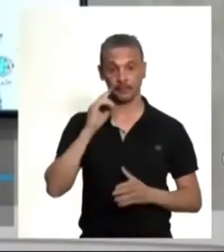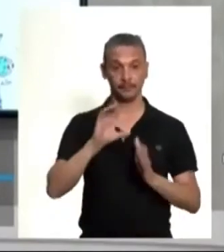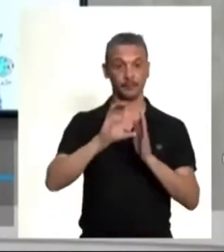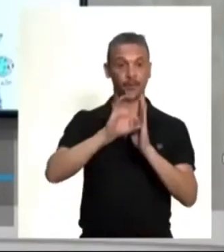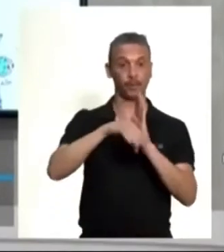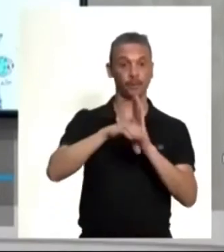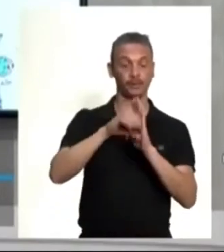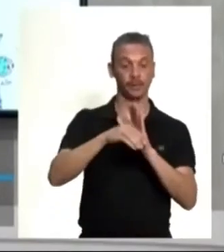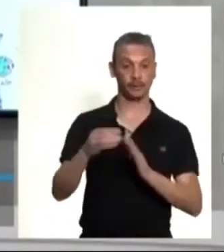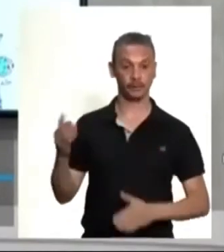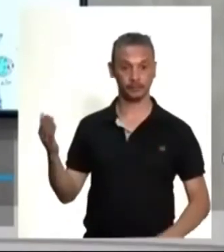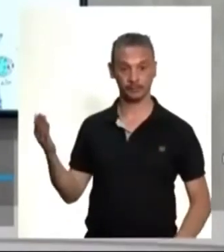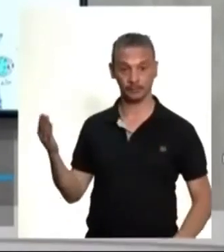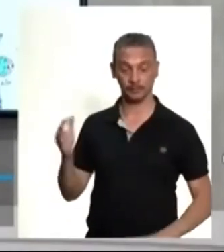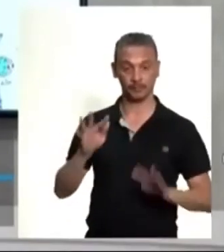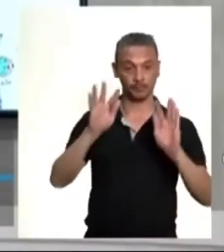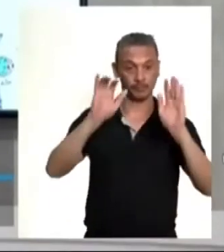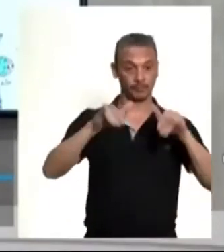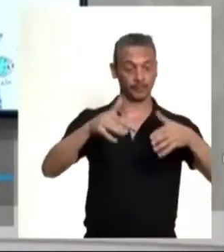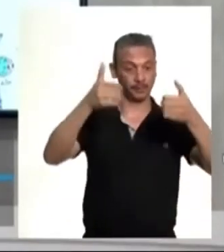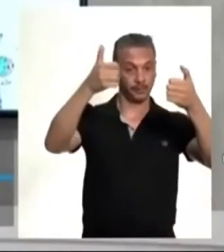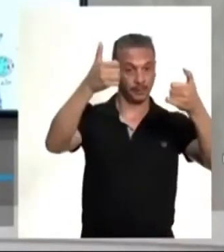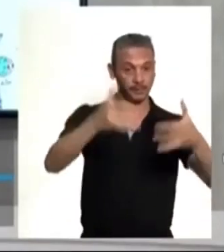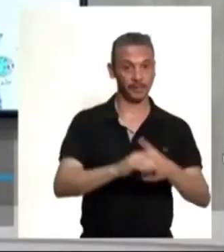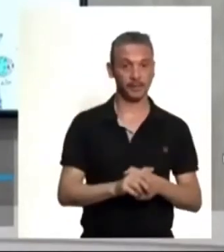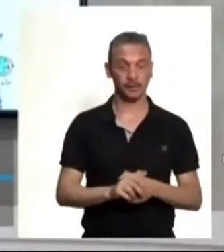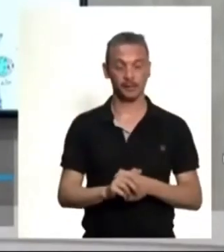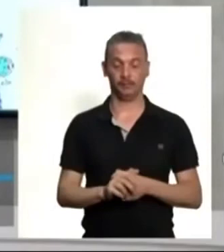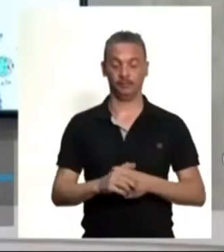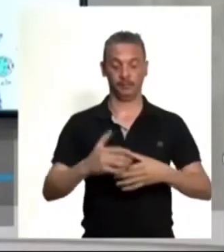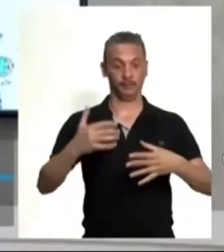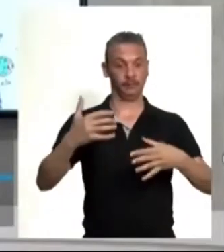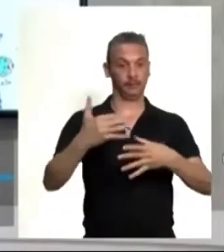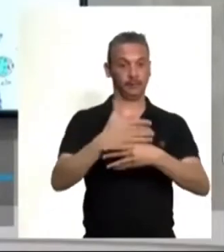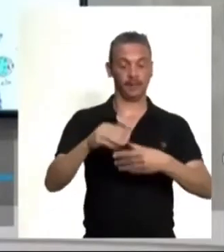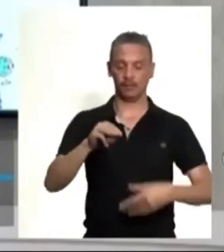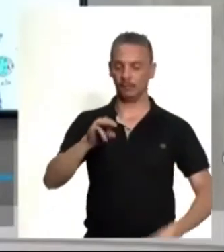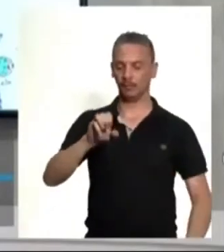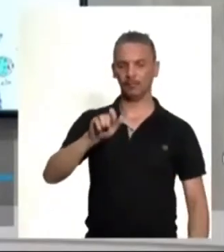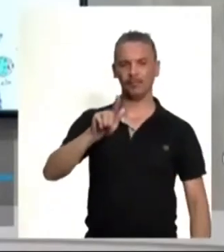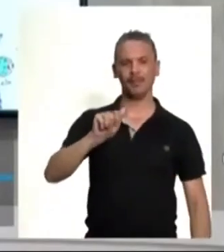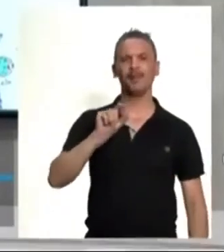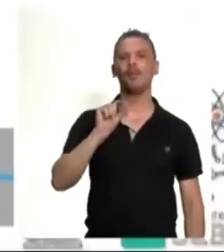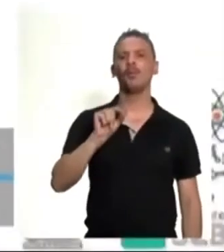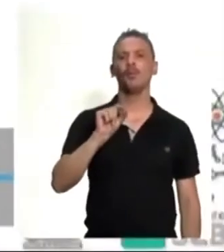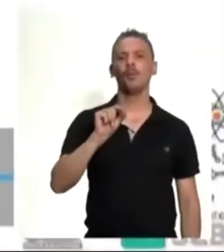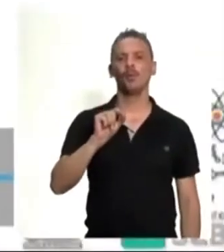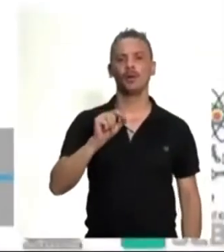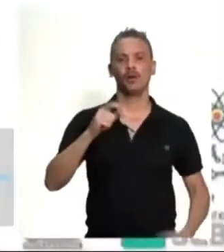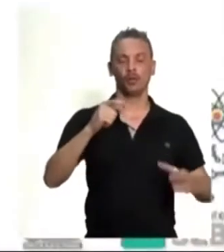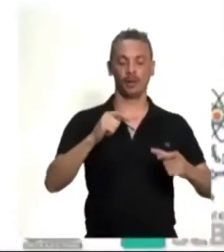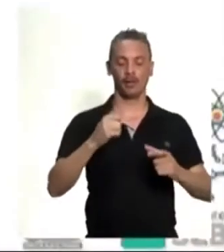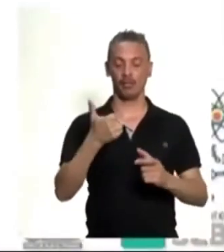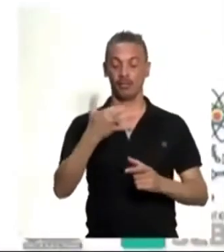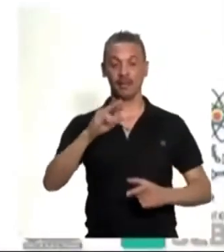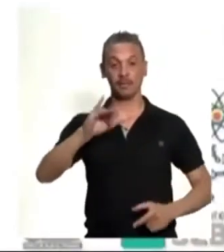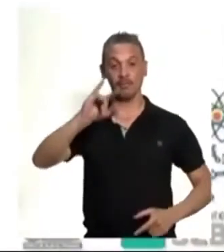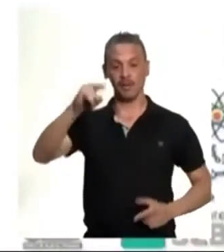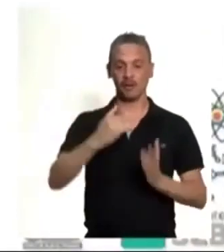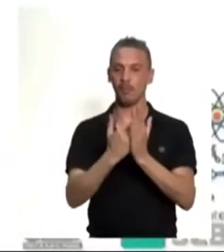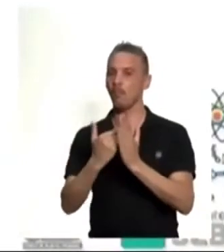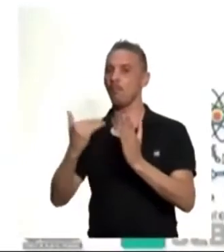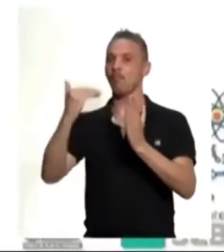e para finalizar, conceito de megacidades. O que são as megacidades? São aquelas que possuem mais de